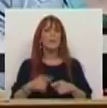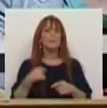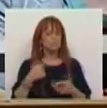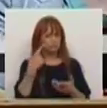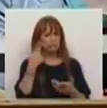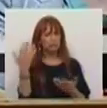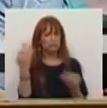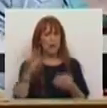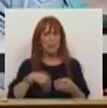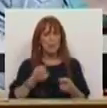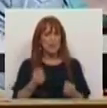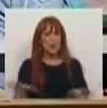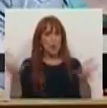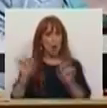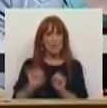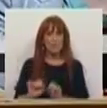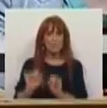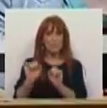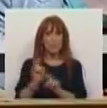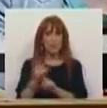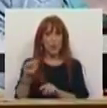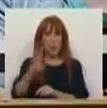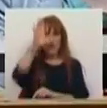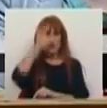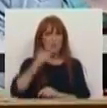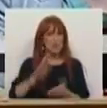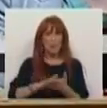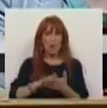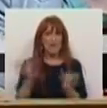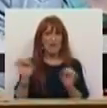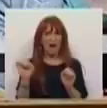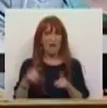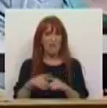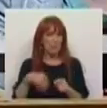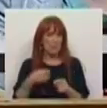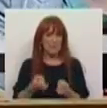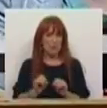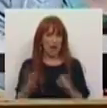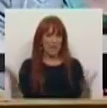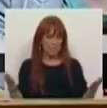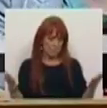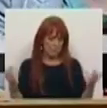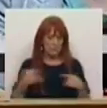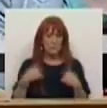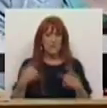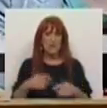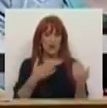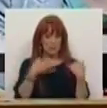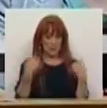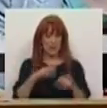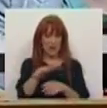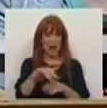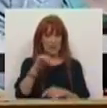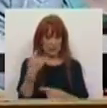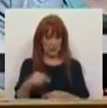Tomamos nota, é uma preocupação nova, porque no anterior governo não deu provas de grande preocupação. E tinha até responsabilidades